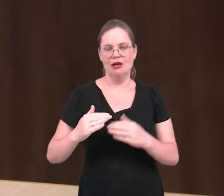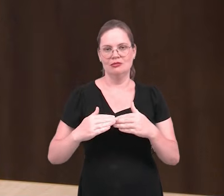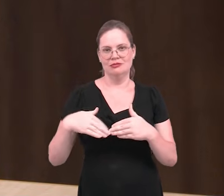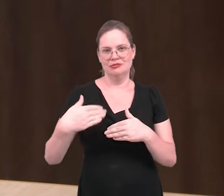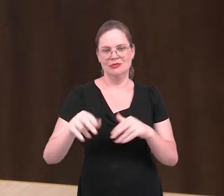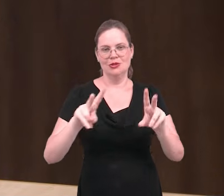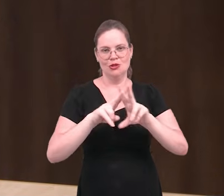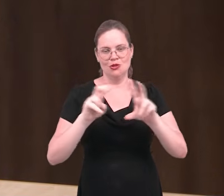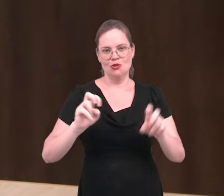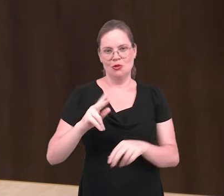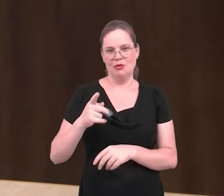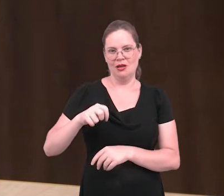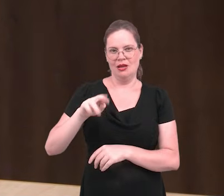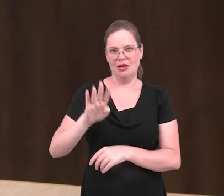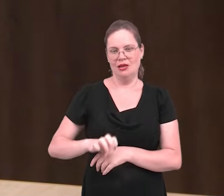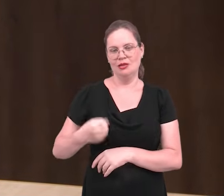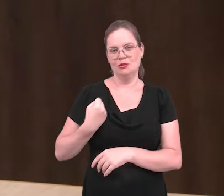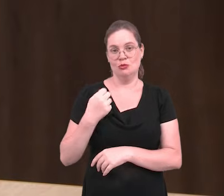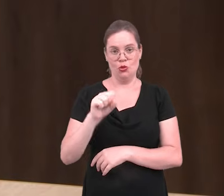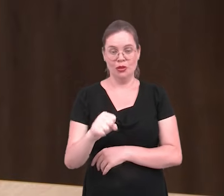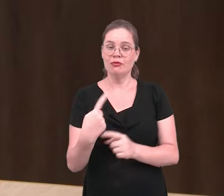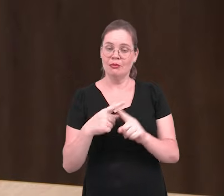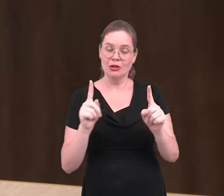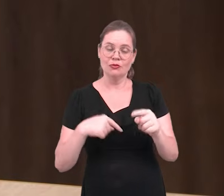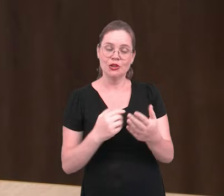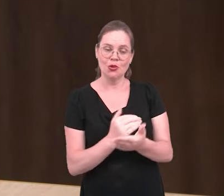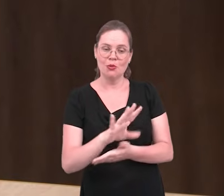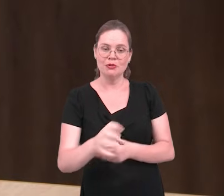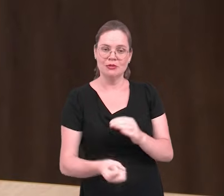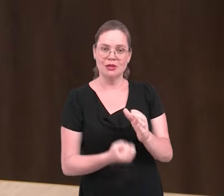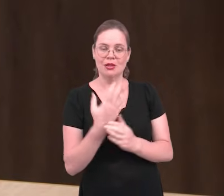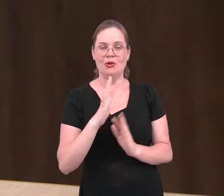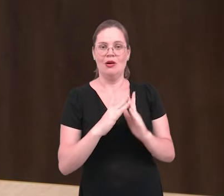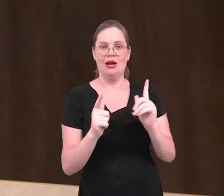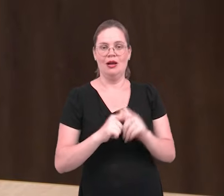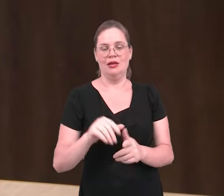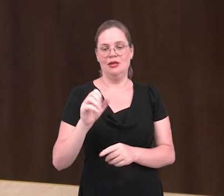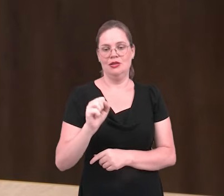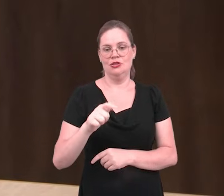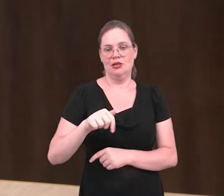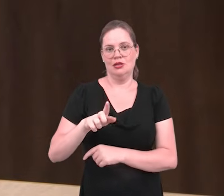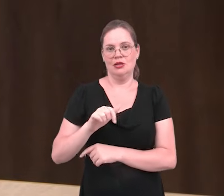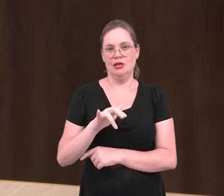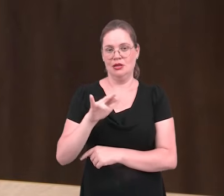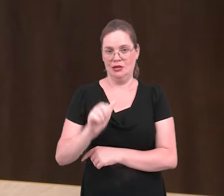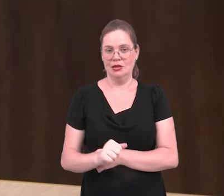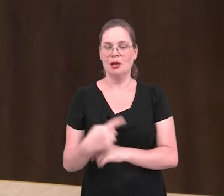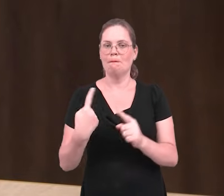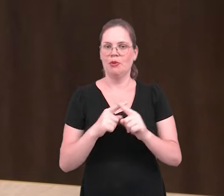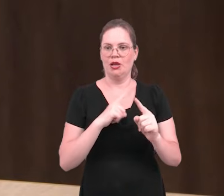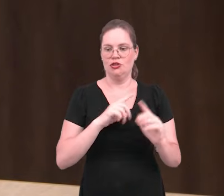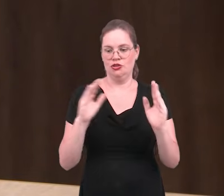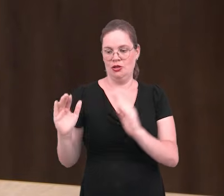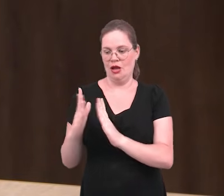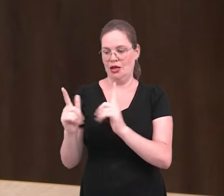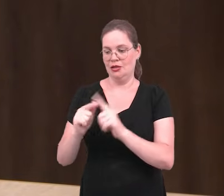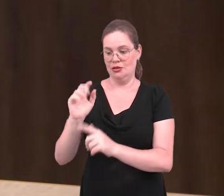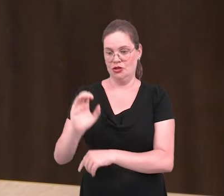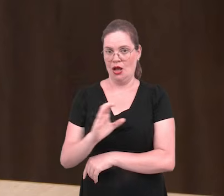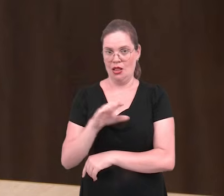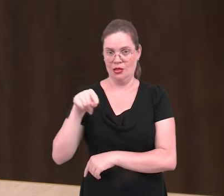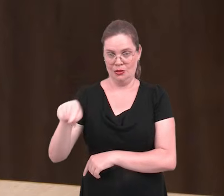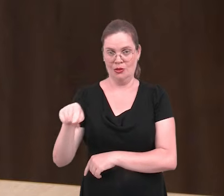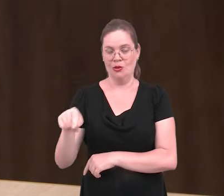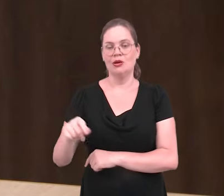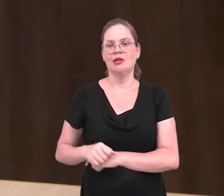de Henrique VIII, mas foi aí que nasceu a Igreja Anglicana. Então ficou paralelamente a Igreja Católica, Isso.